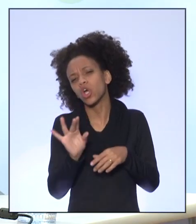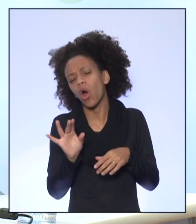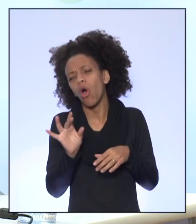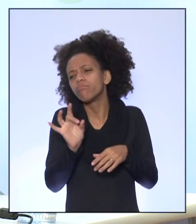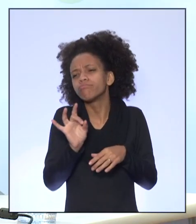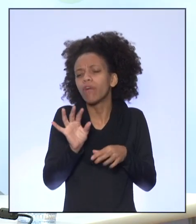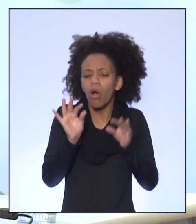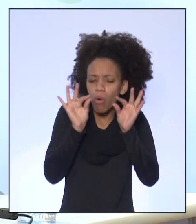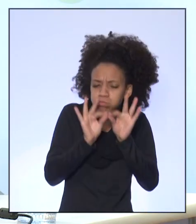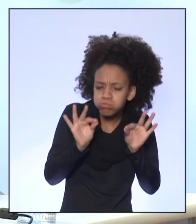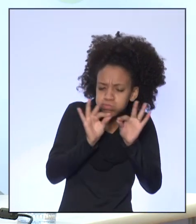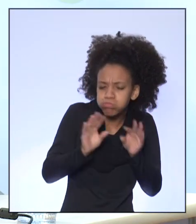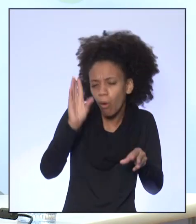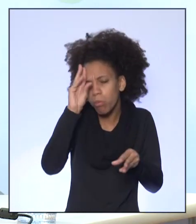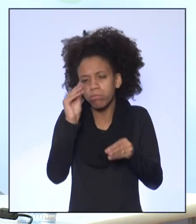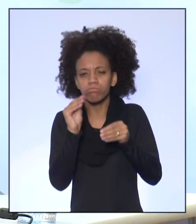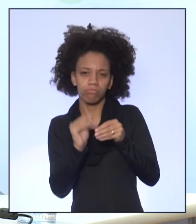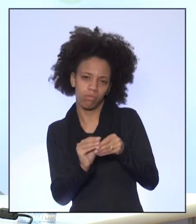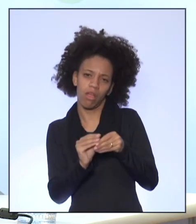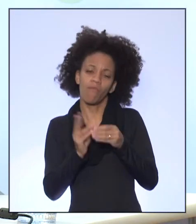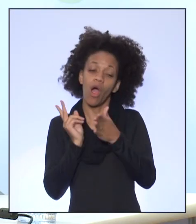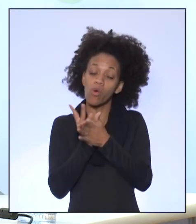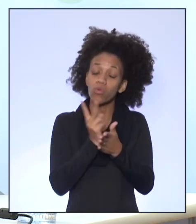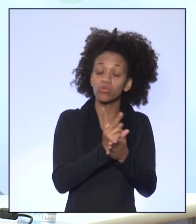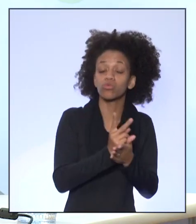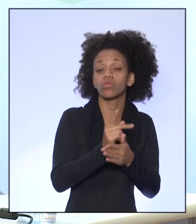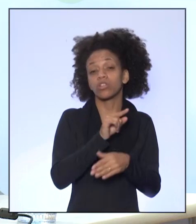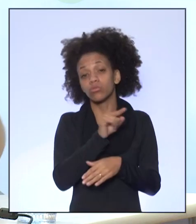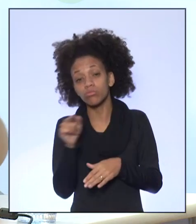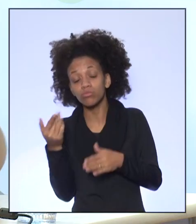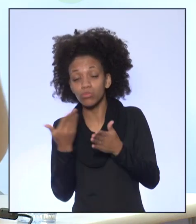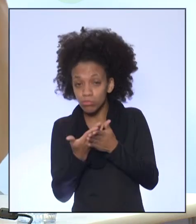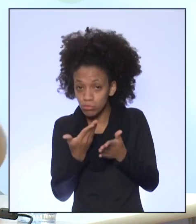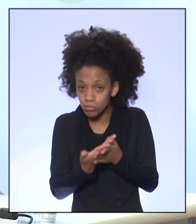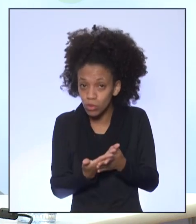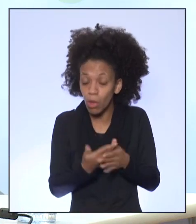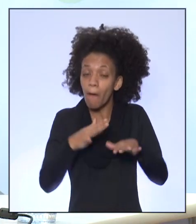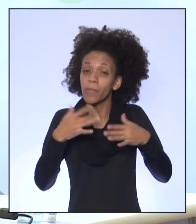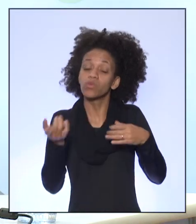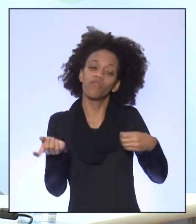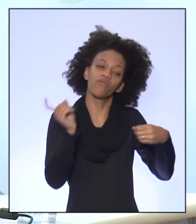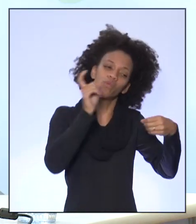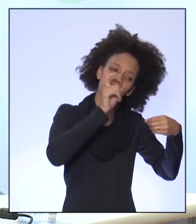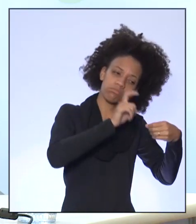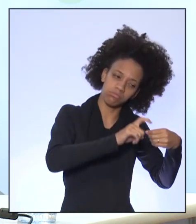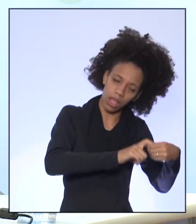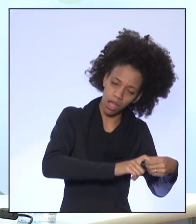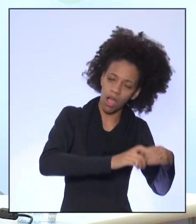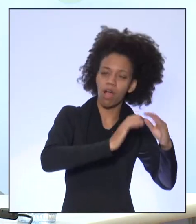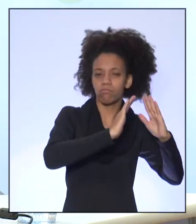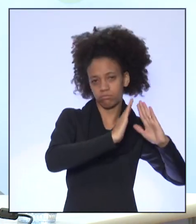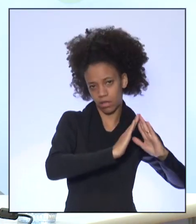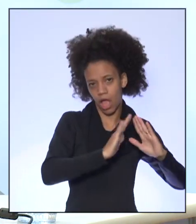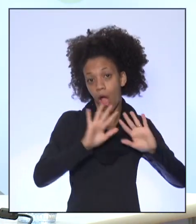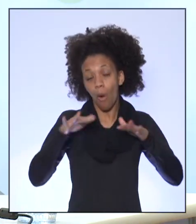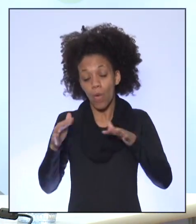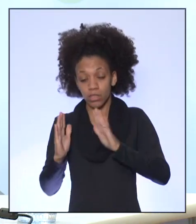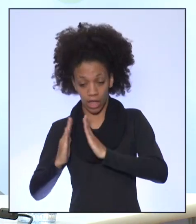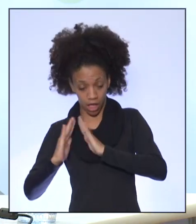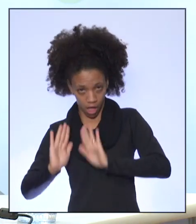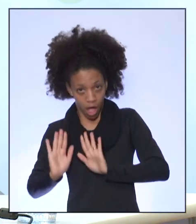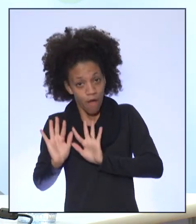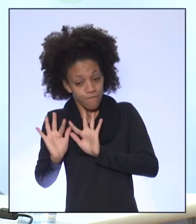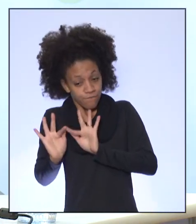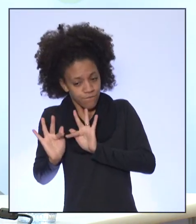uma retomada, é uma continuidade do seu estudo, para vocês, quando voltarem a passar a quarentena, vocês